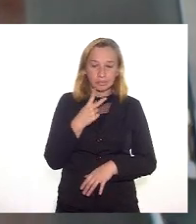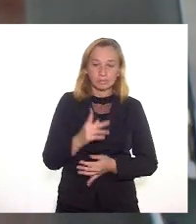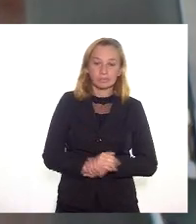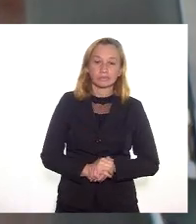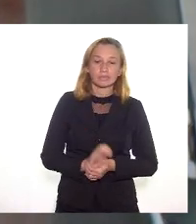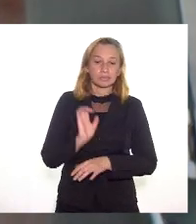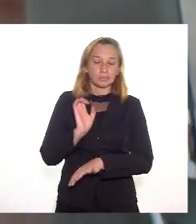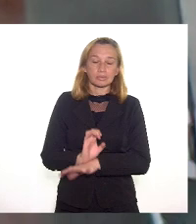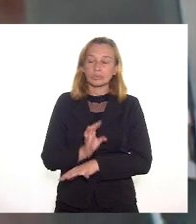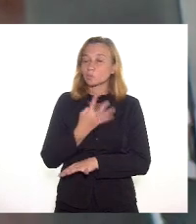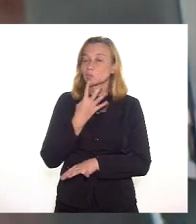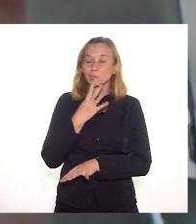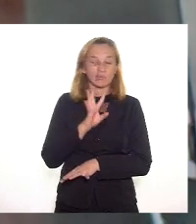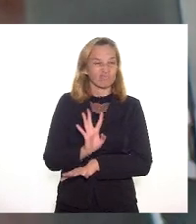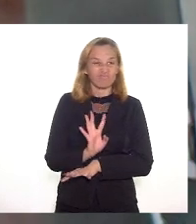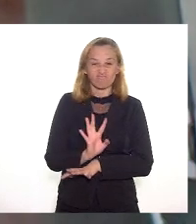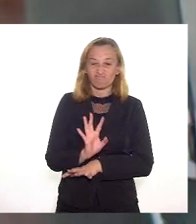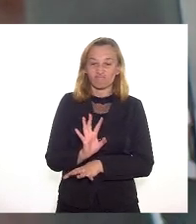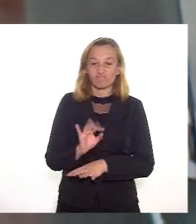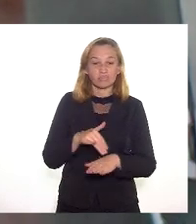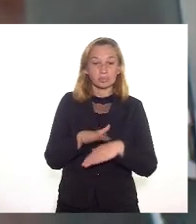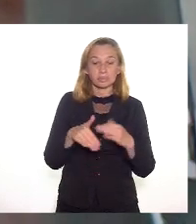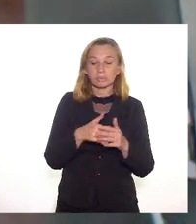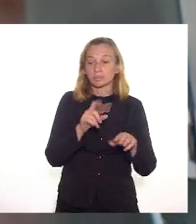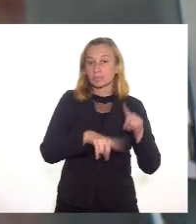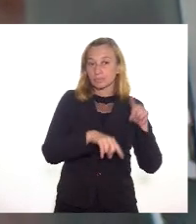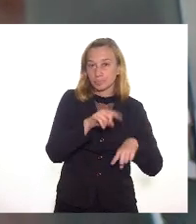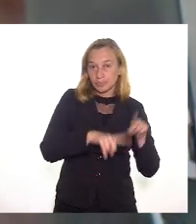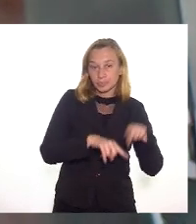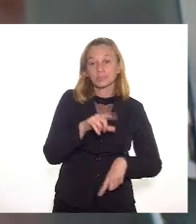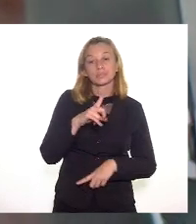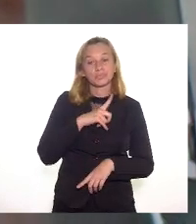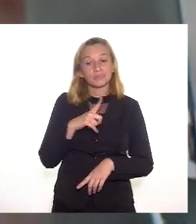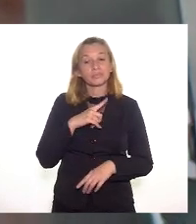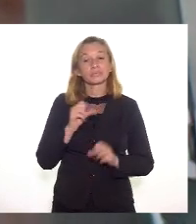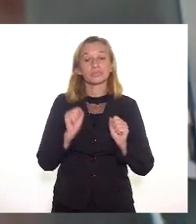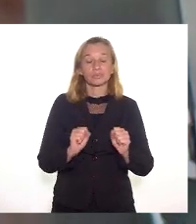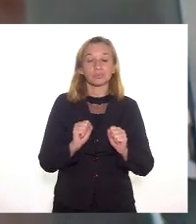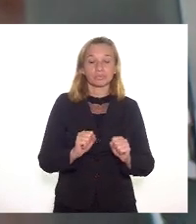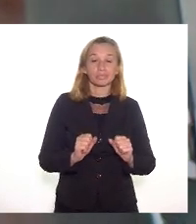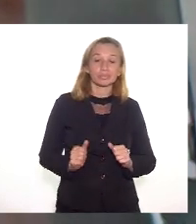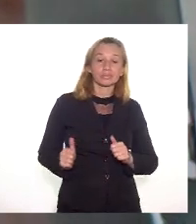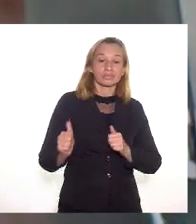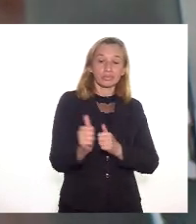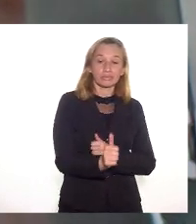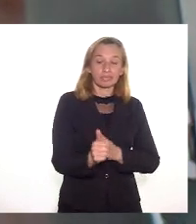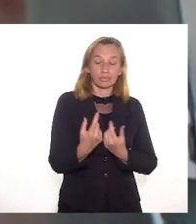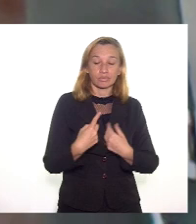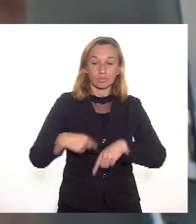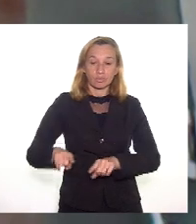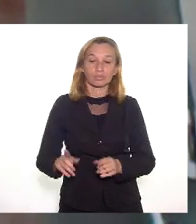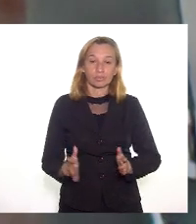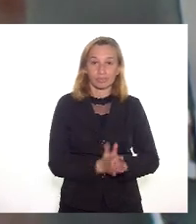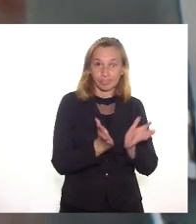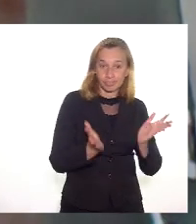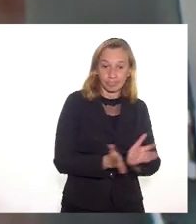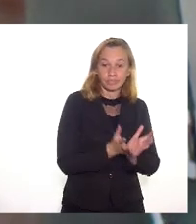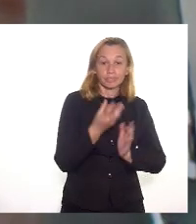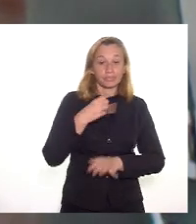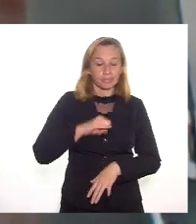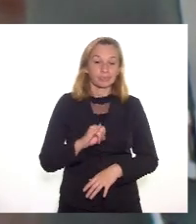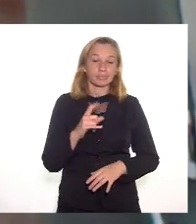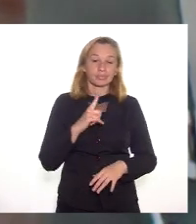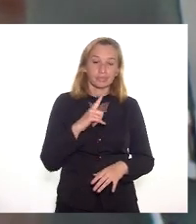Estado não tem conhecimento de todos os equipamentos que ele tem, que poderiam estar na frente do combate à pobreza, se tivesse